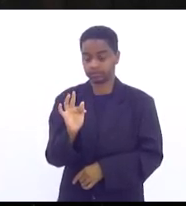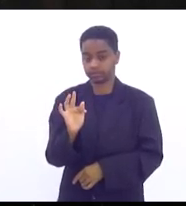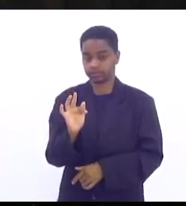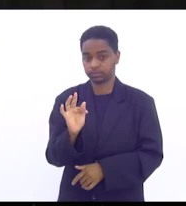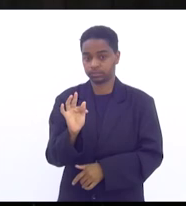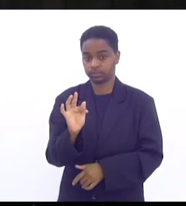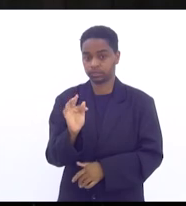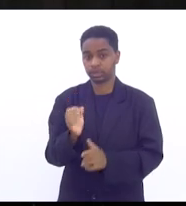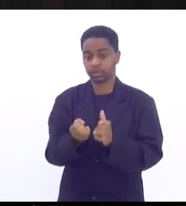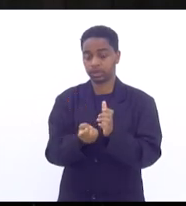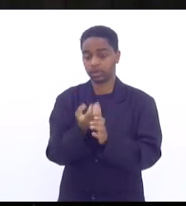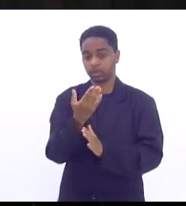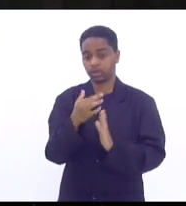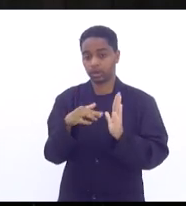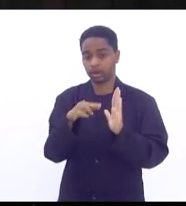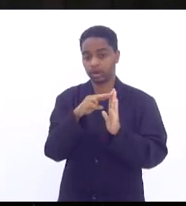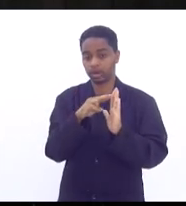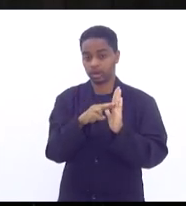estabeleceu critérios